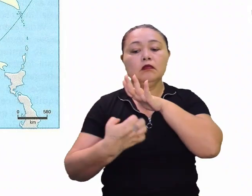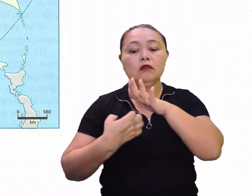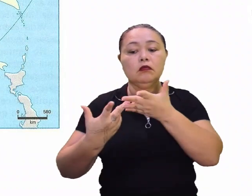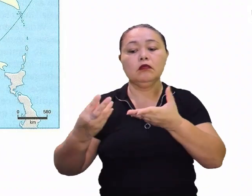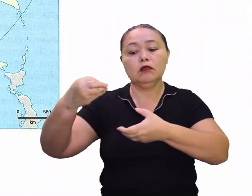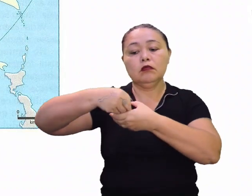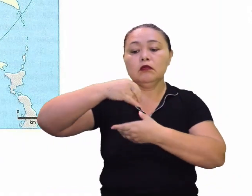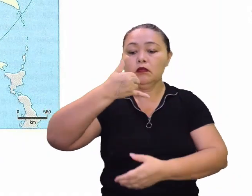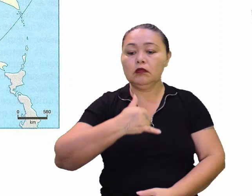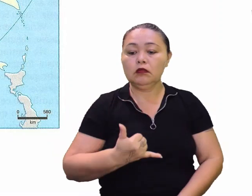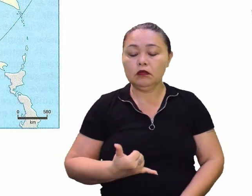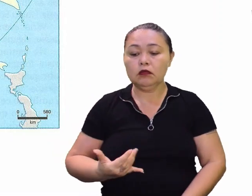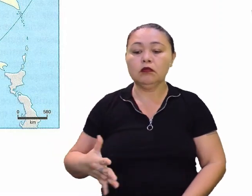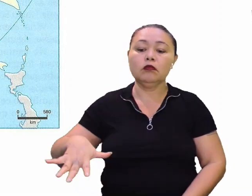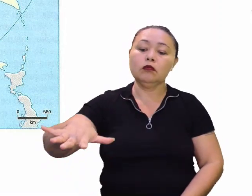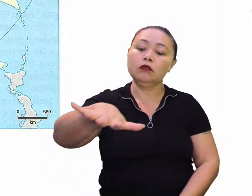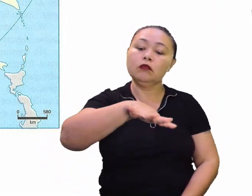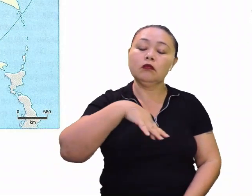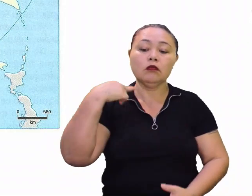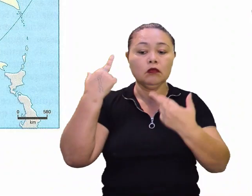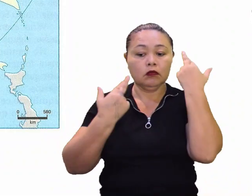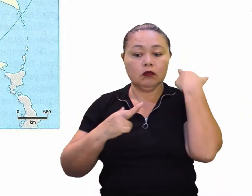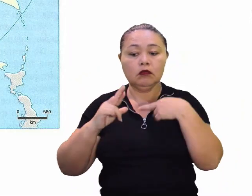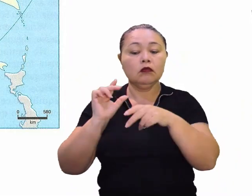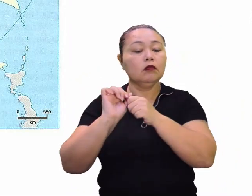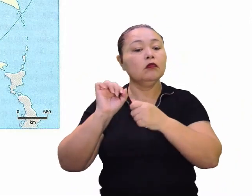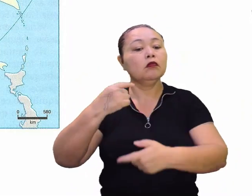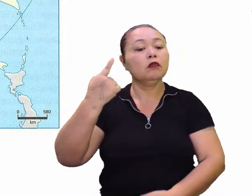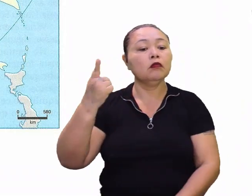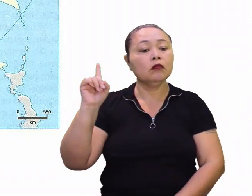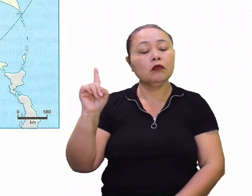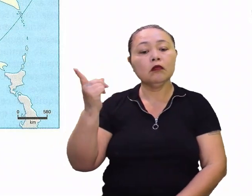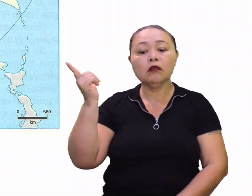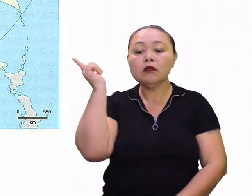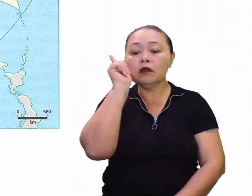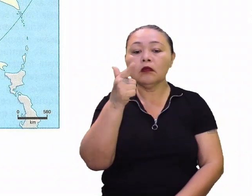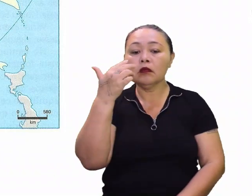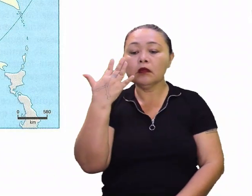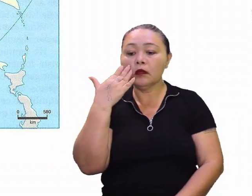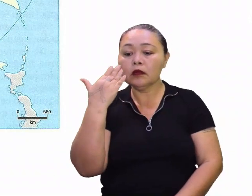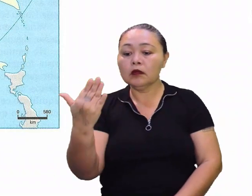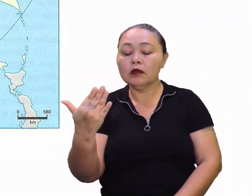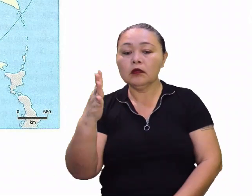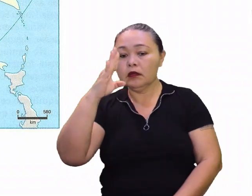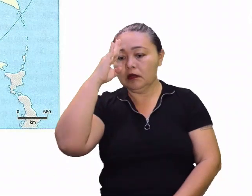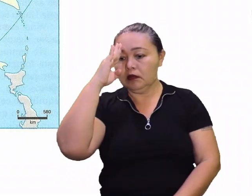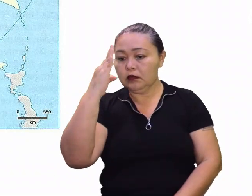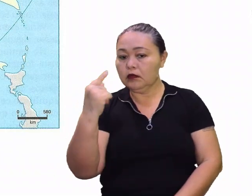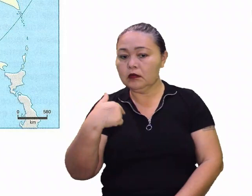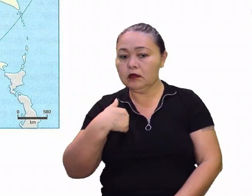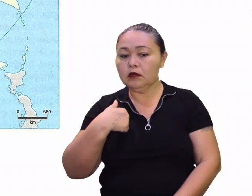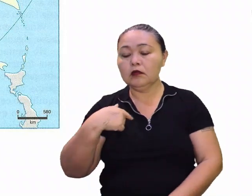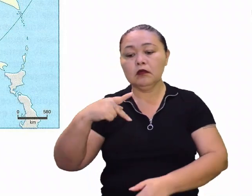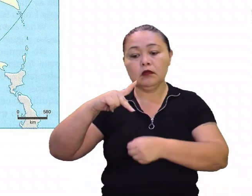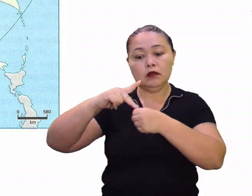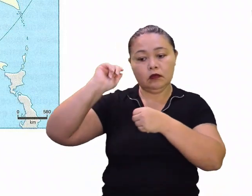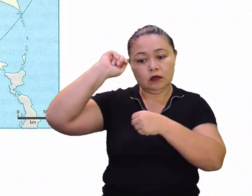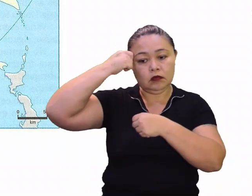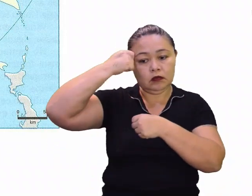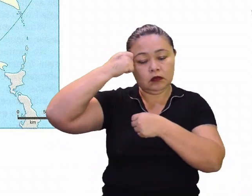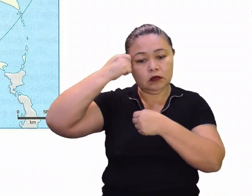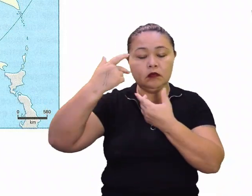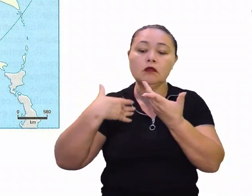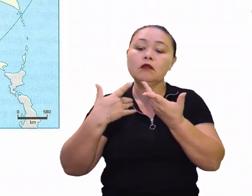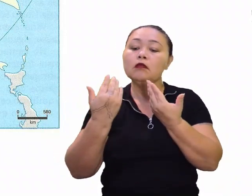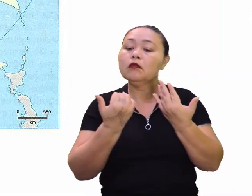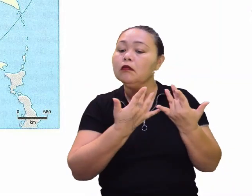dentro do território russo, e a gente consegue observar essa disponibilidade, principalmente do petróleo também e do